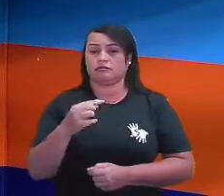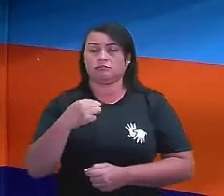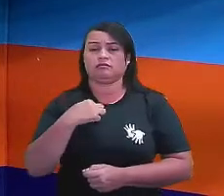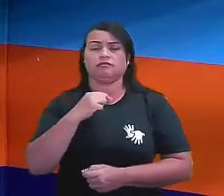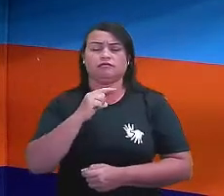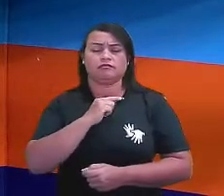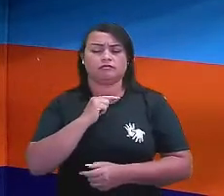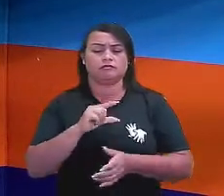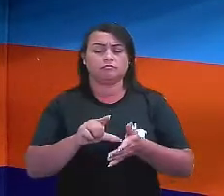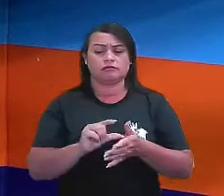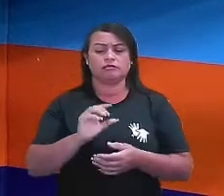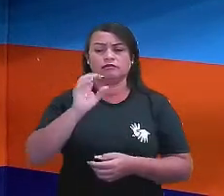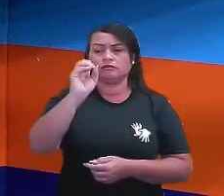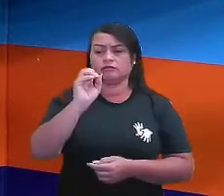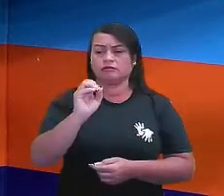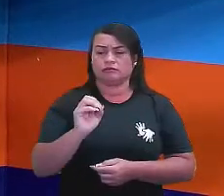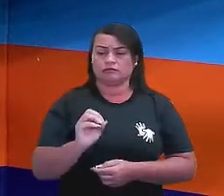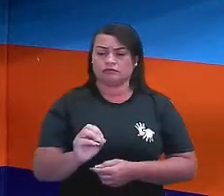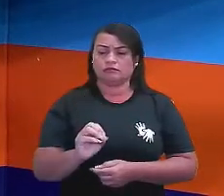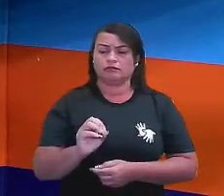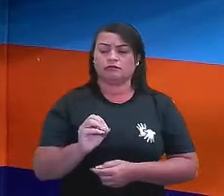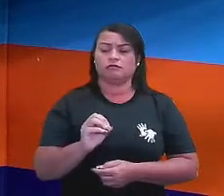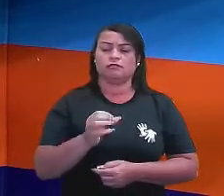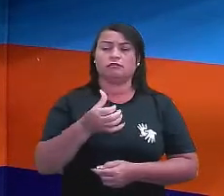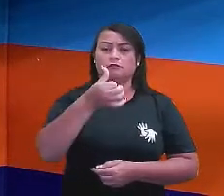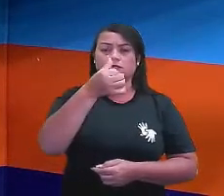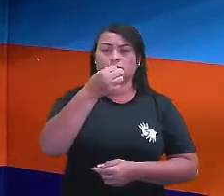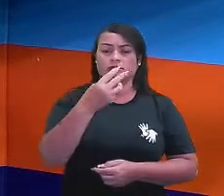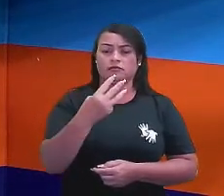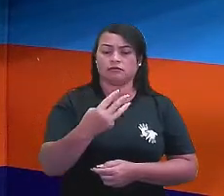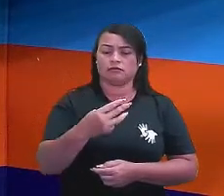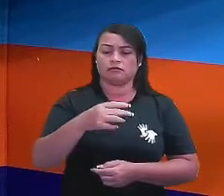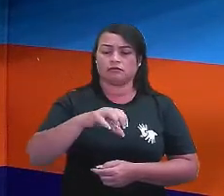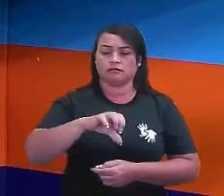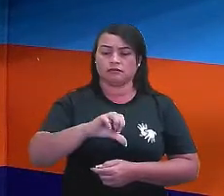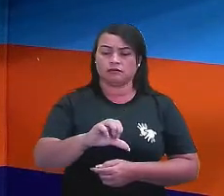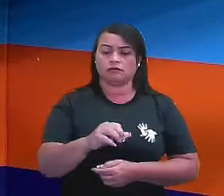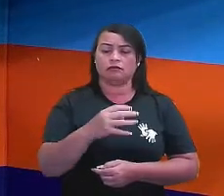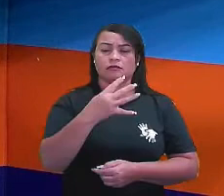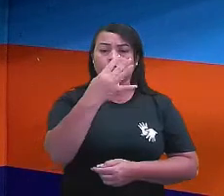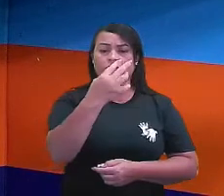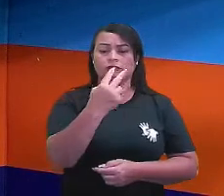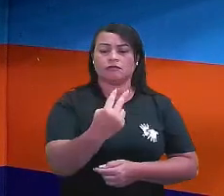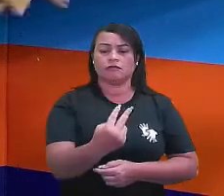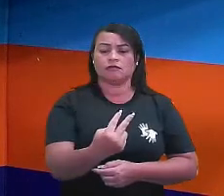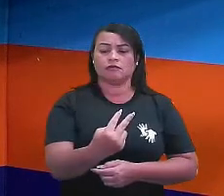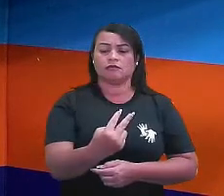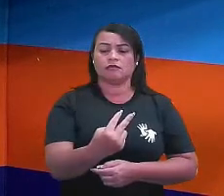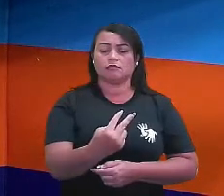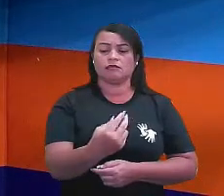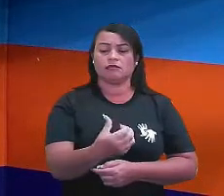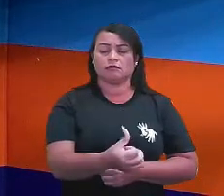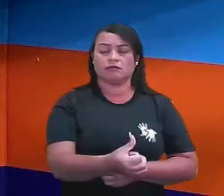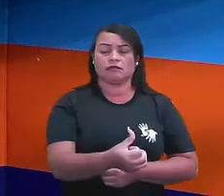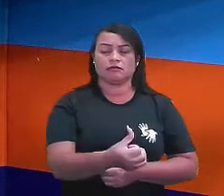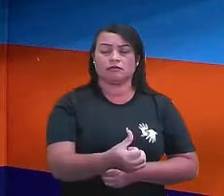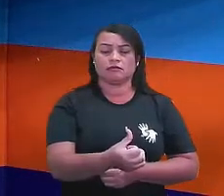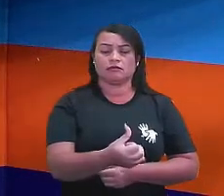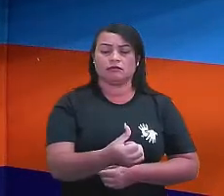ó. 0 mais 0, 0. 6 mais 3, 9. 4 mais 2,